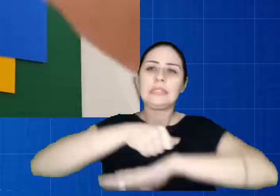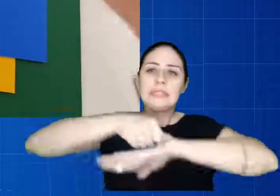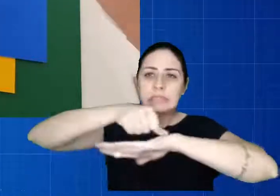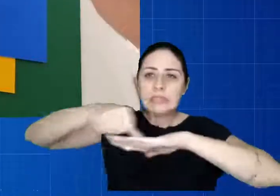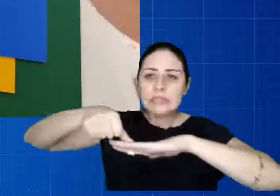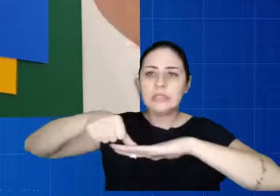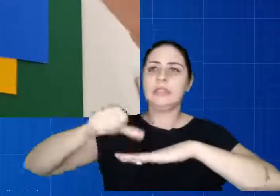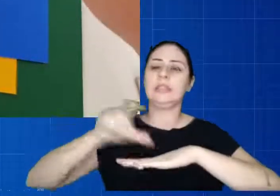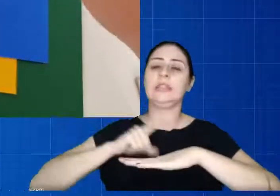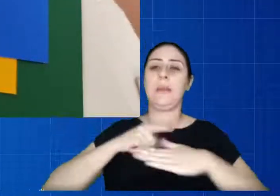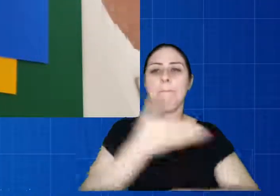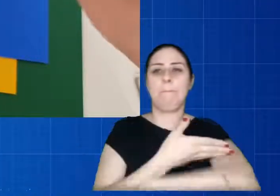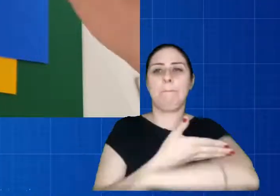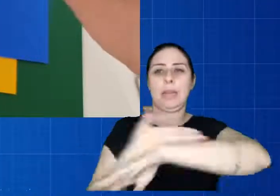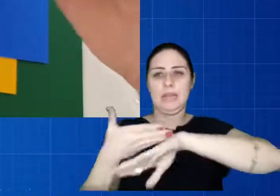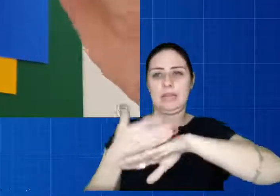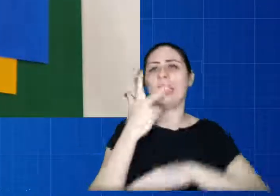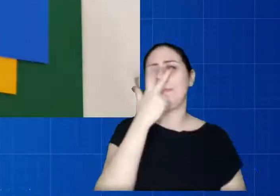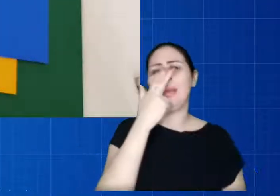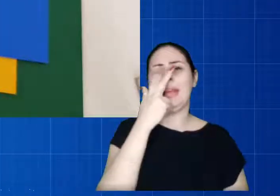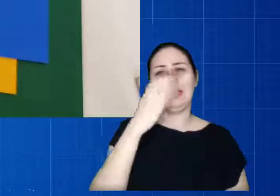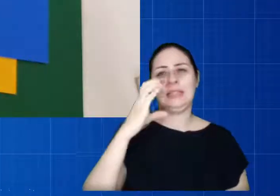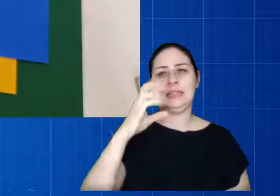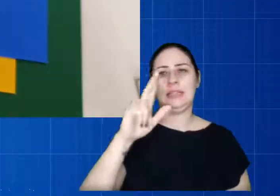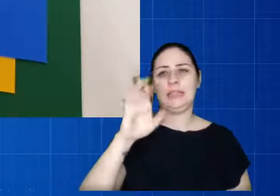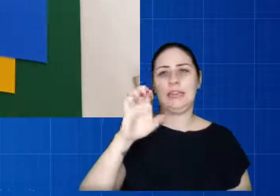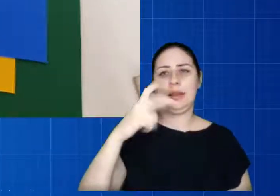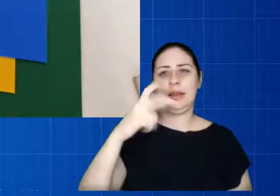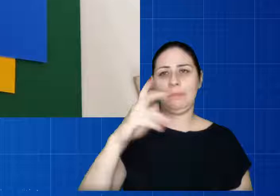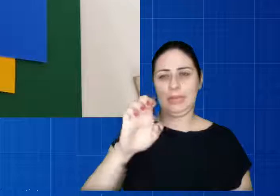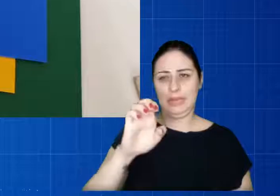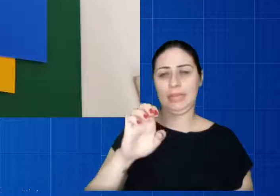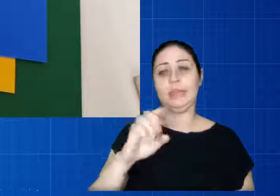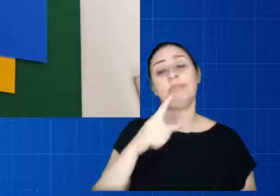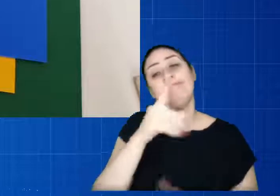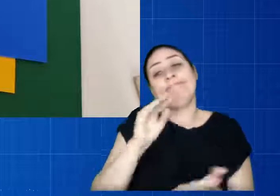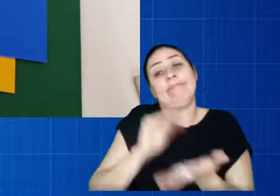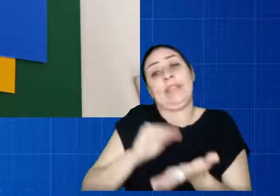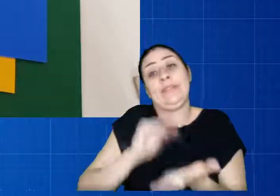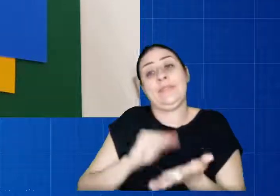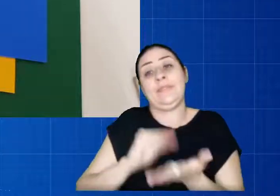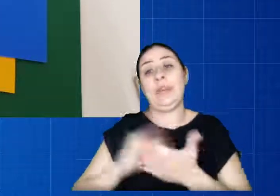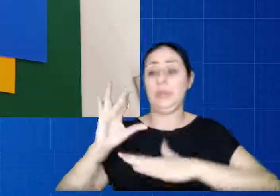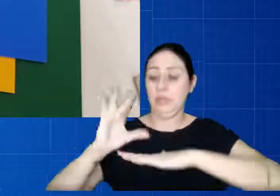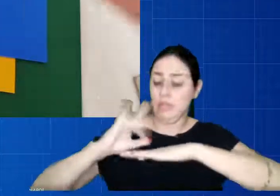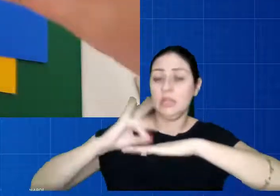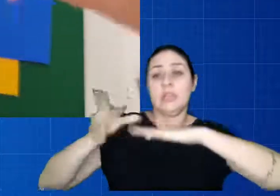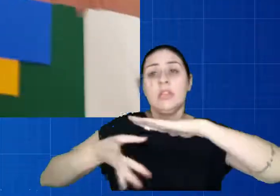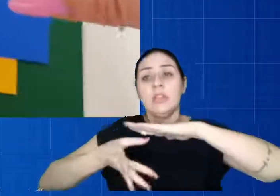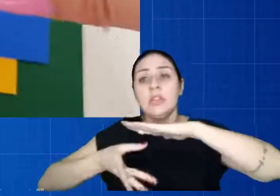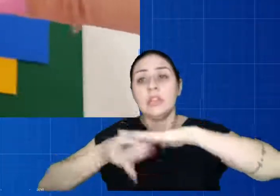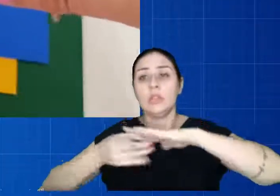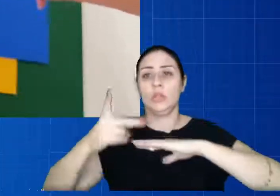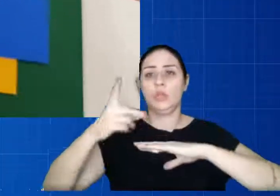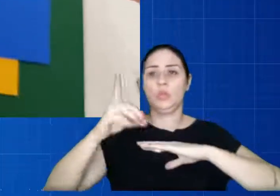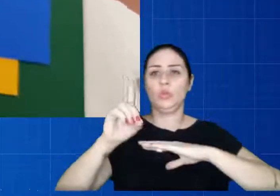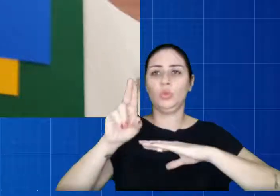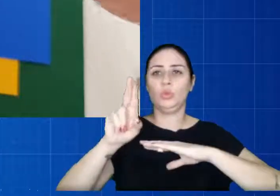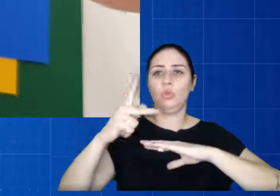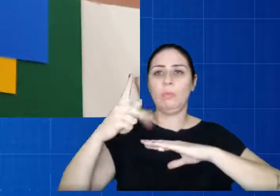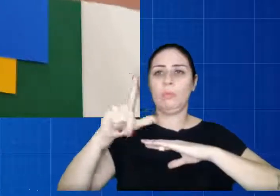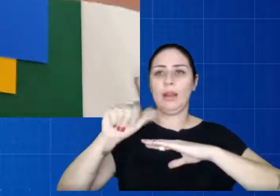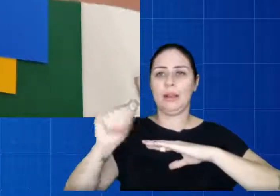usando aqui, ela é branca, ela é muito parecida com a fita crepe, e na falta da fita dupla face, você pode substituir